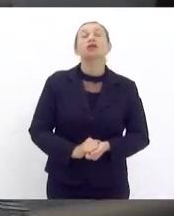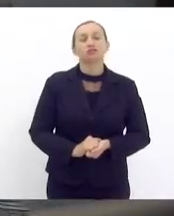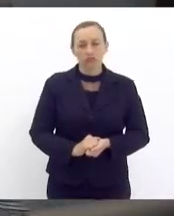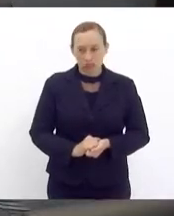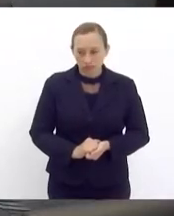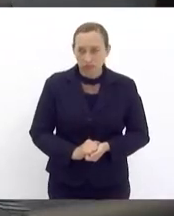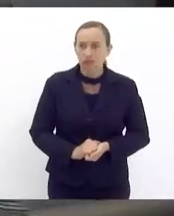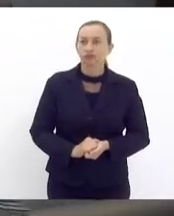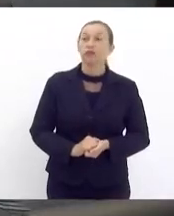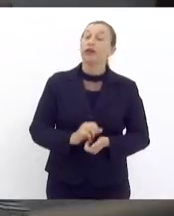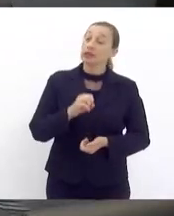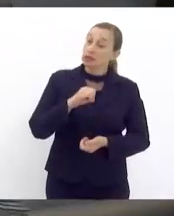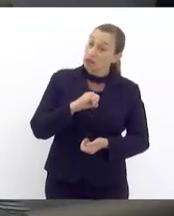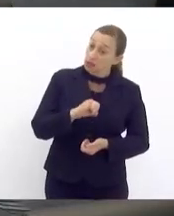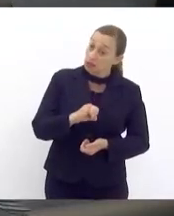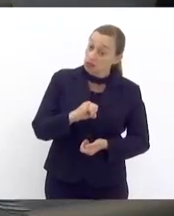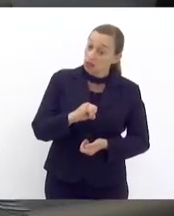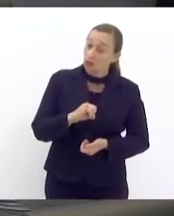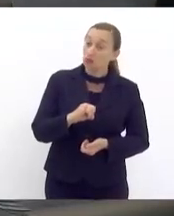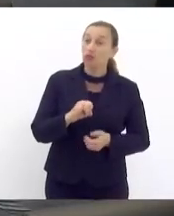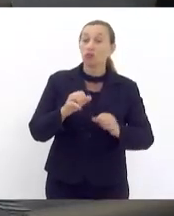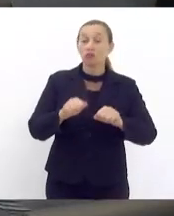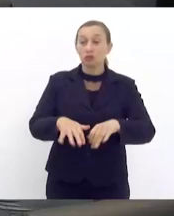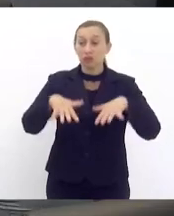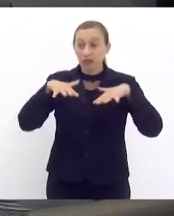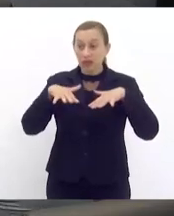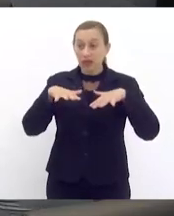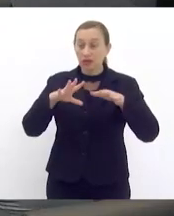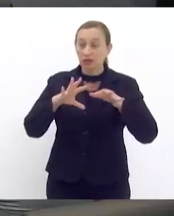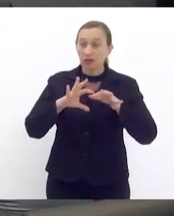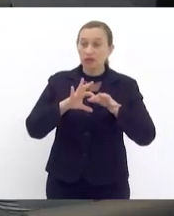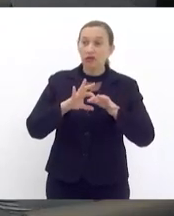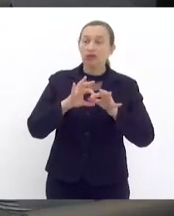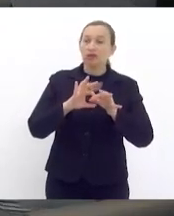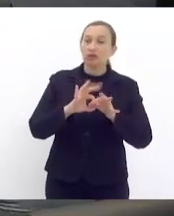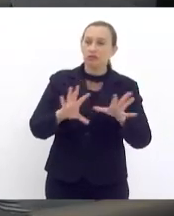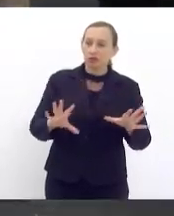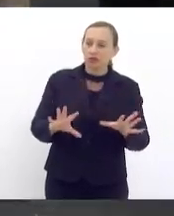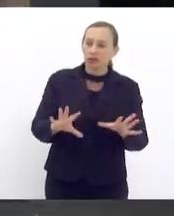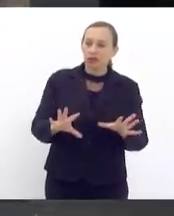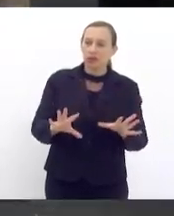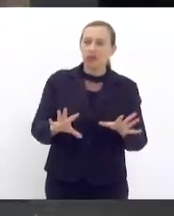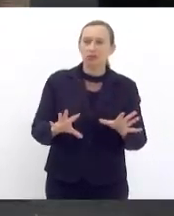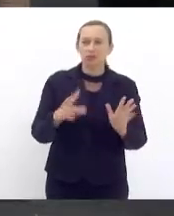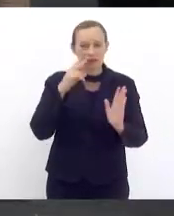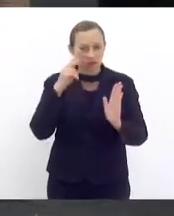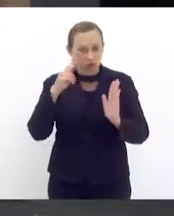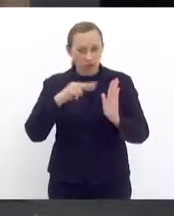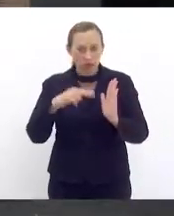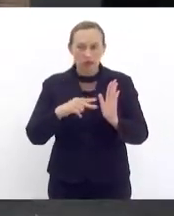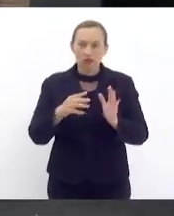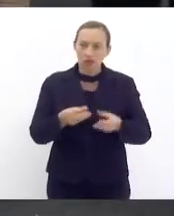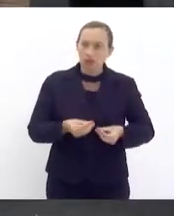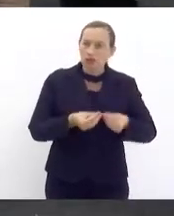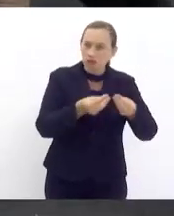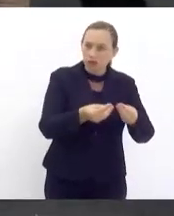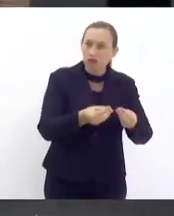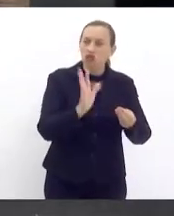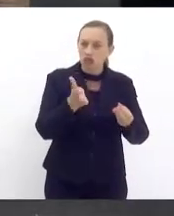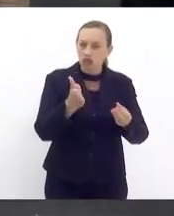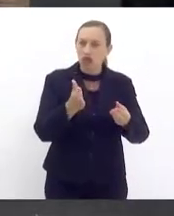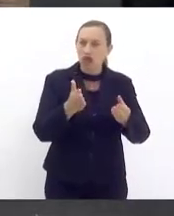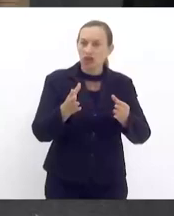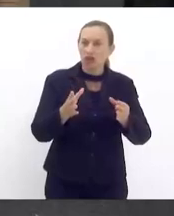é se você se o plenário permitir que ele vai dar uma olhada ali mas eu deixo aqui contigo já com o tempo